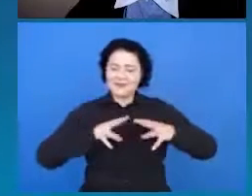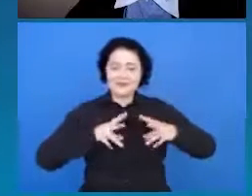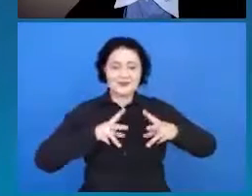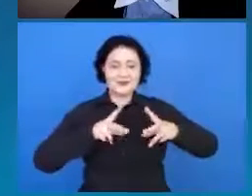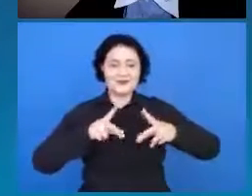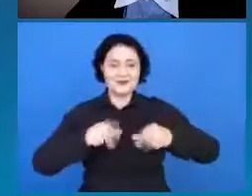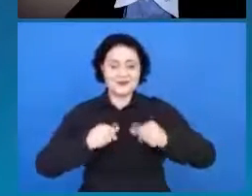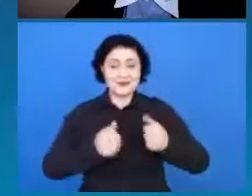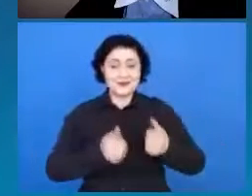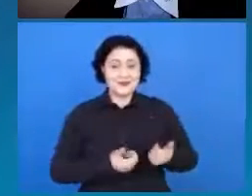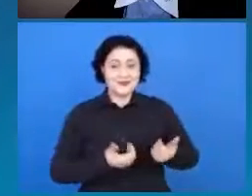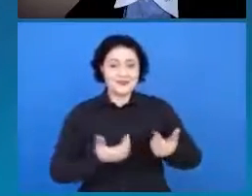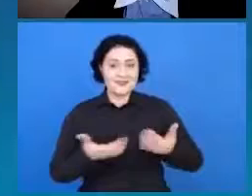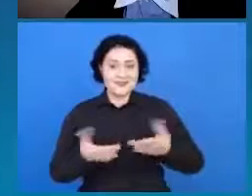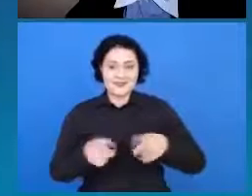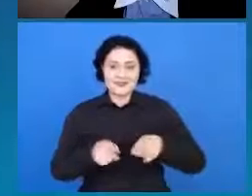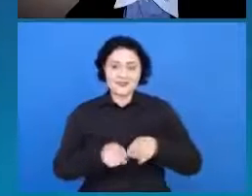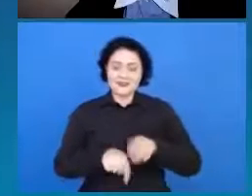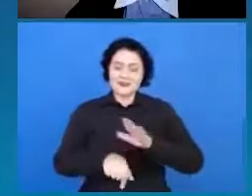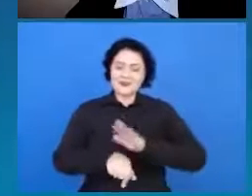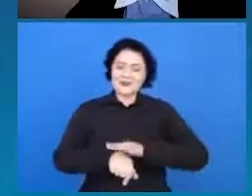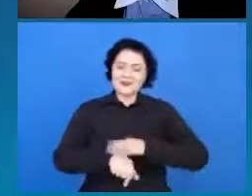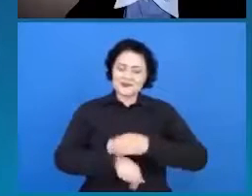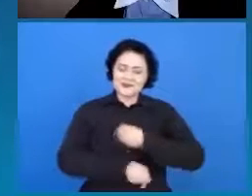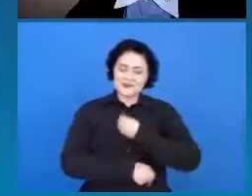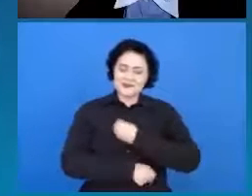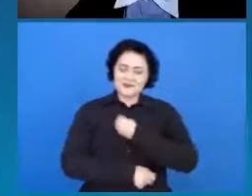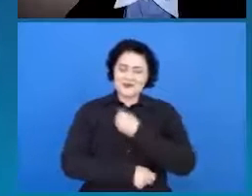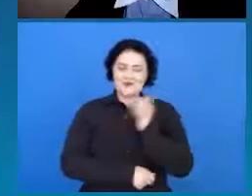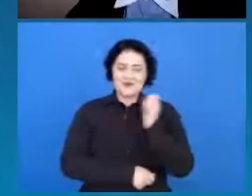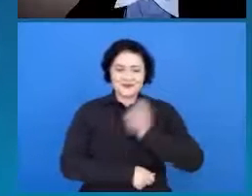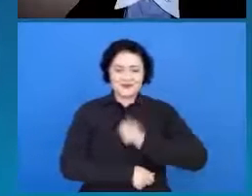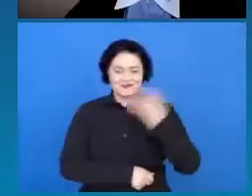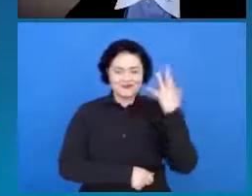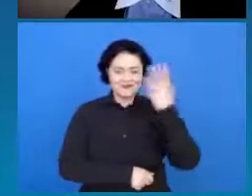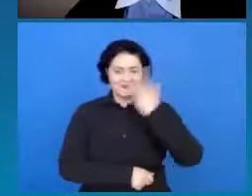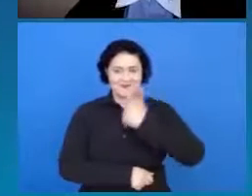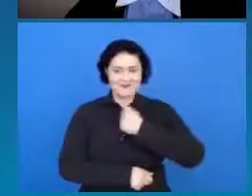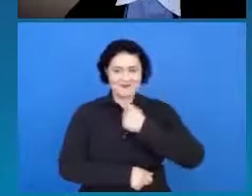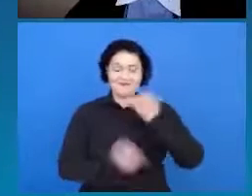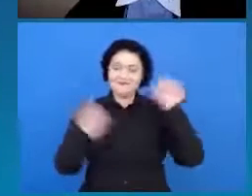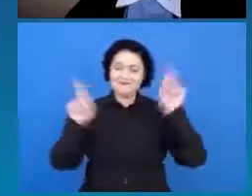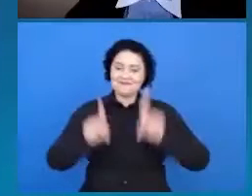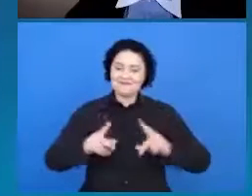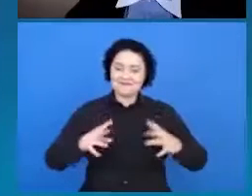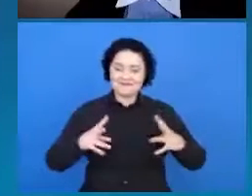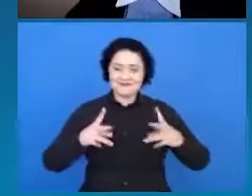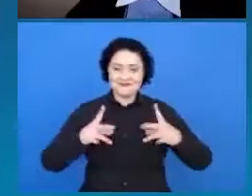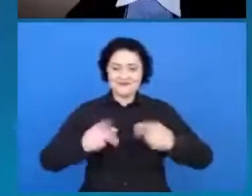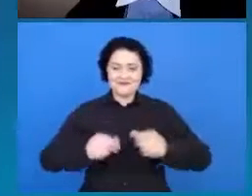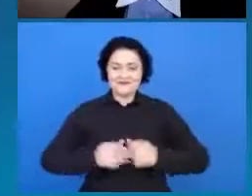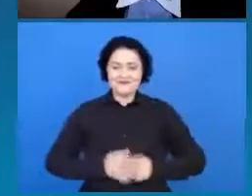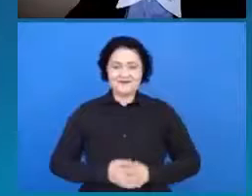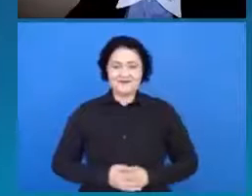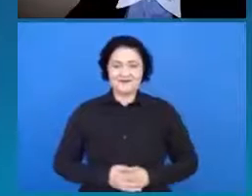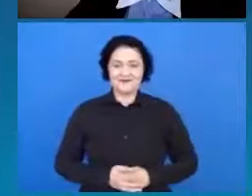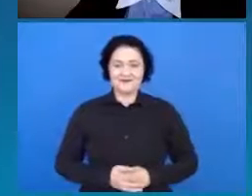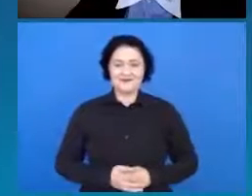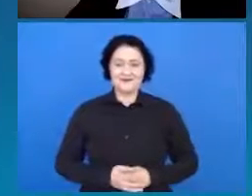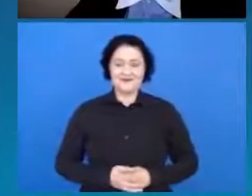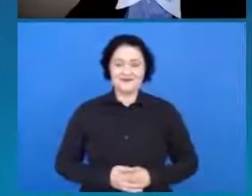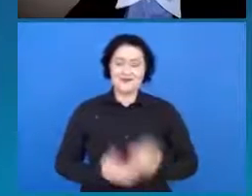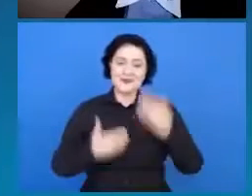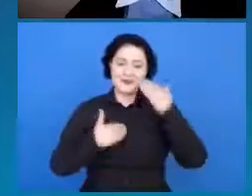bençãos possibilitando belos momentos em nossas vidas muita paz é muito